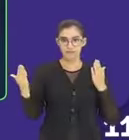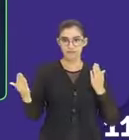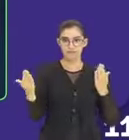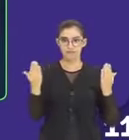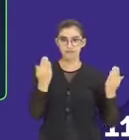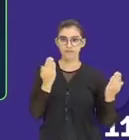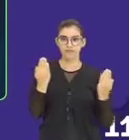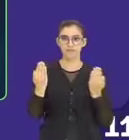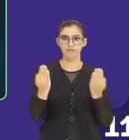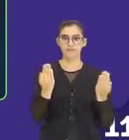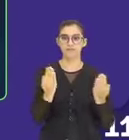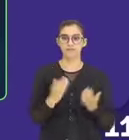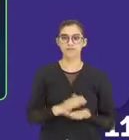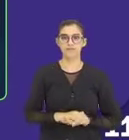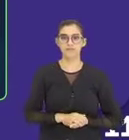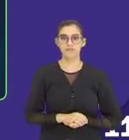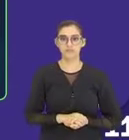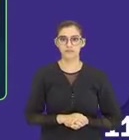Ah.